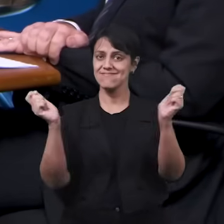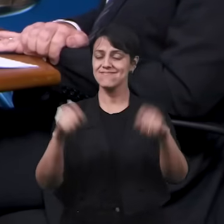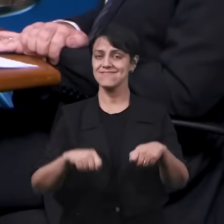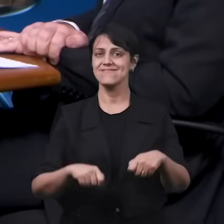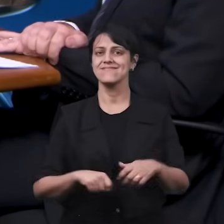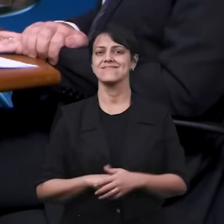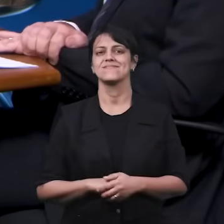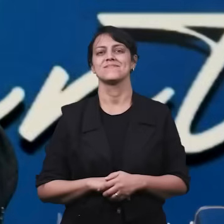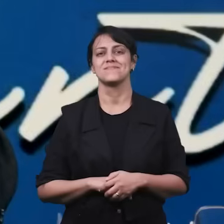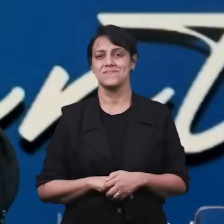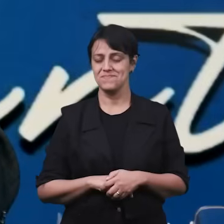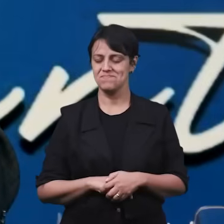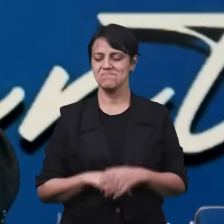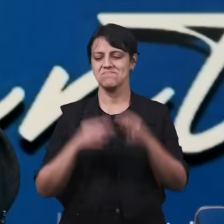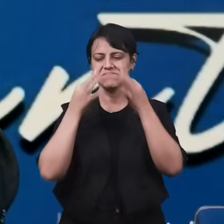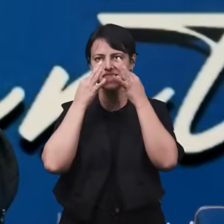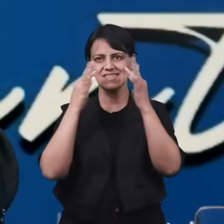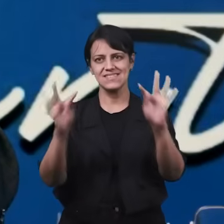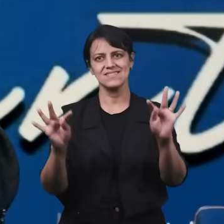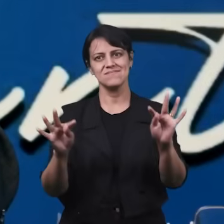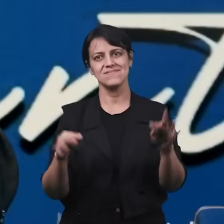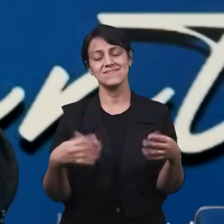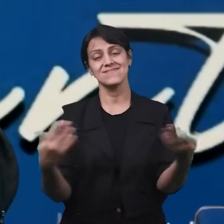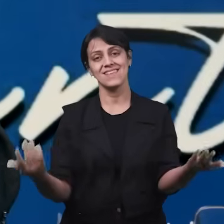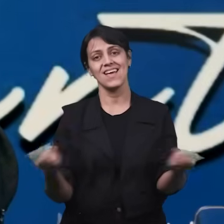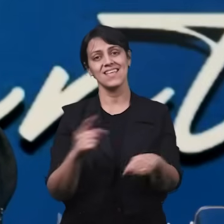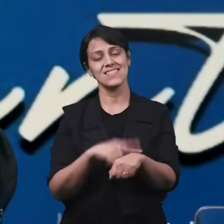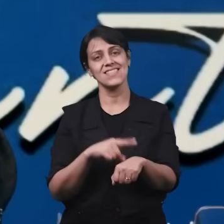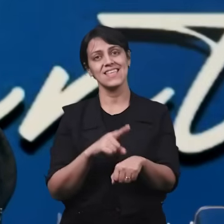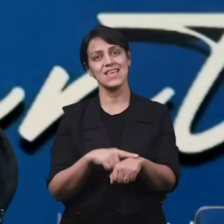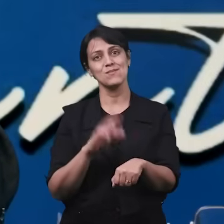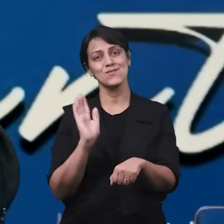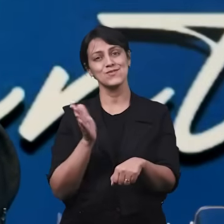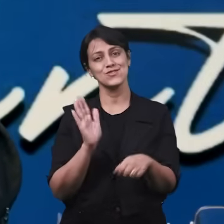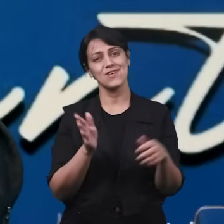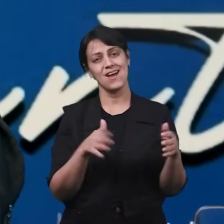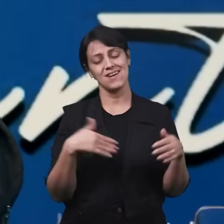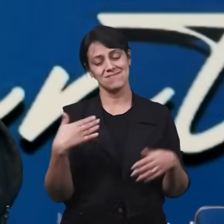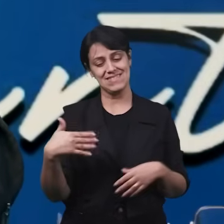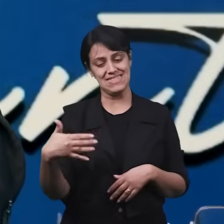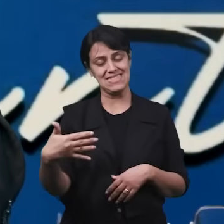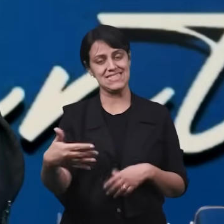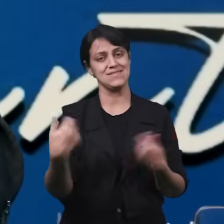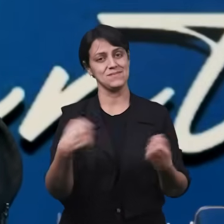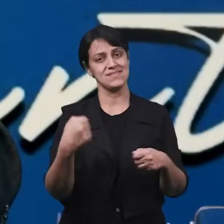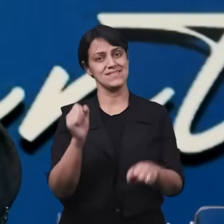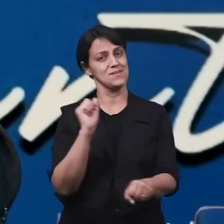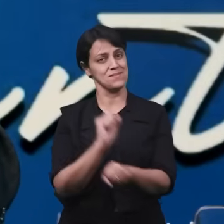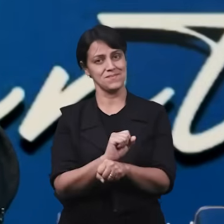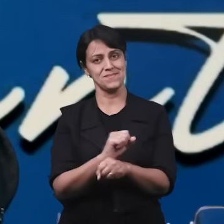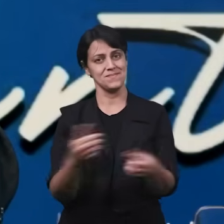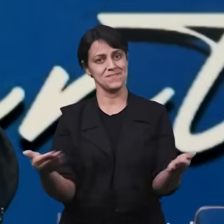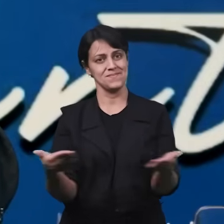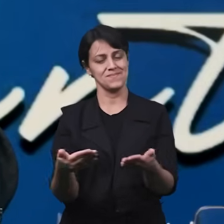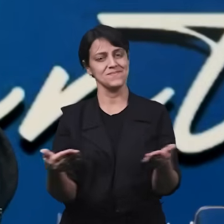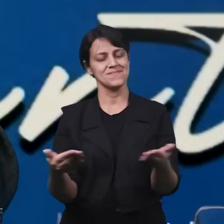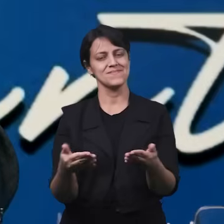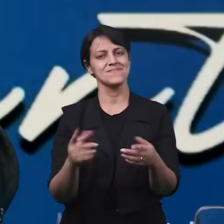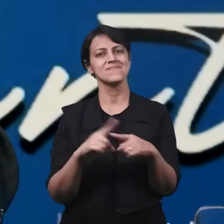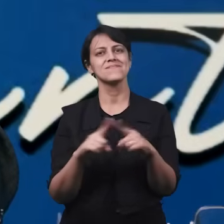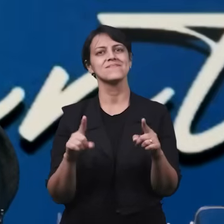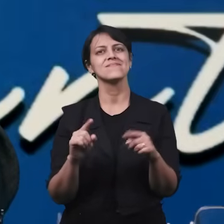evangelização, isso é verdade. É o testemunho, né? É o testemunho. Muito bem, infelizmente o nosso tempo está correndo um pouco, nós vamos ter que parar por